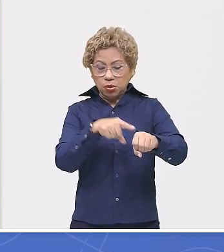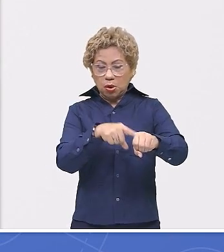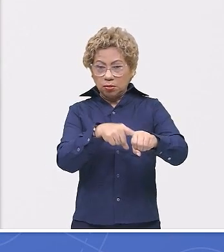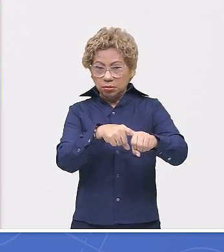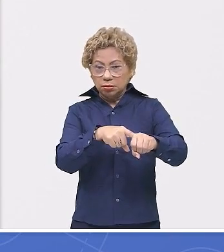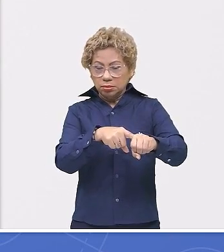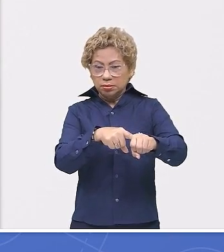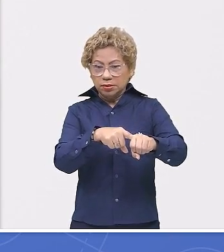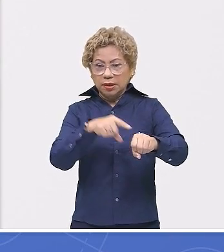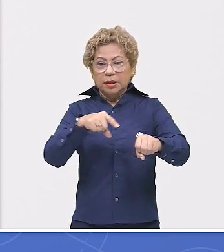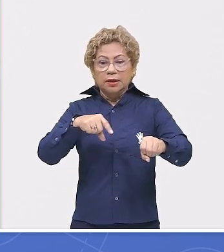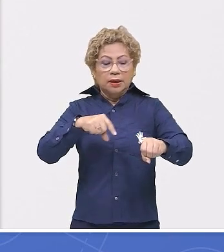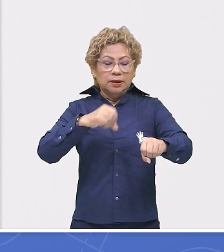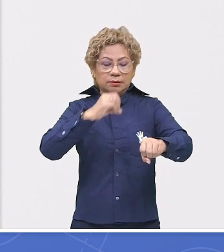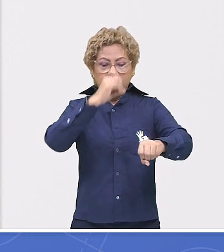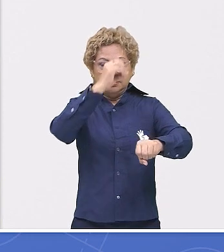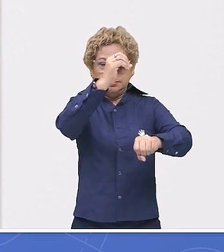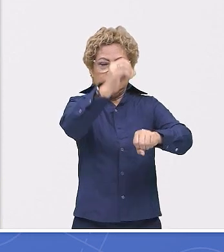que